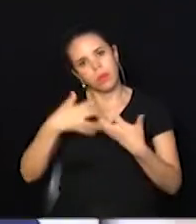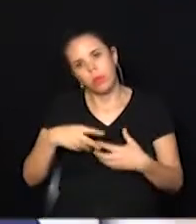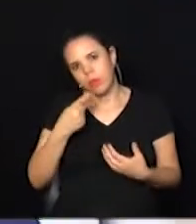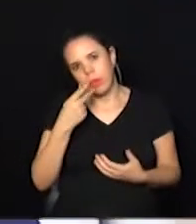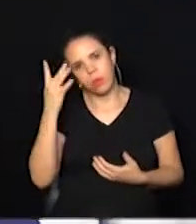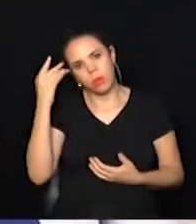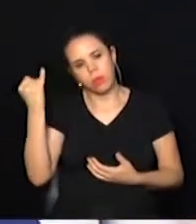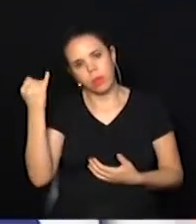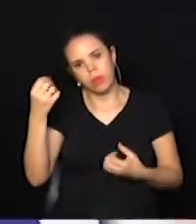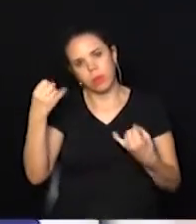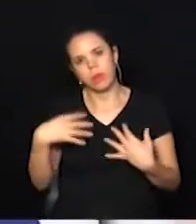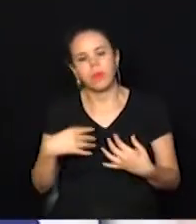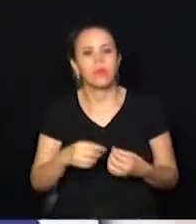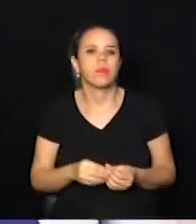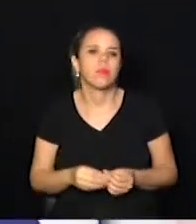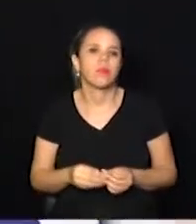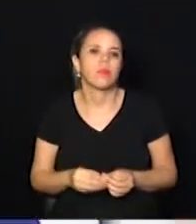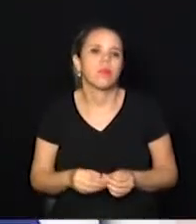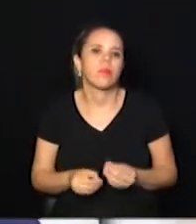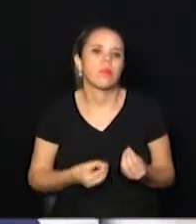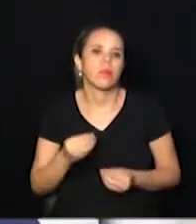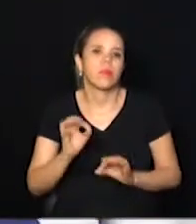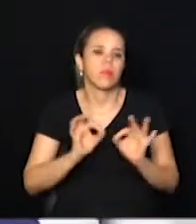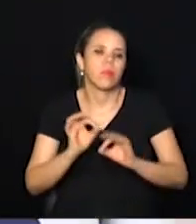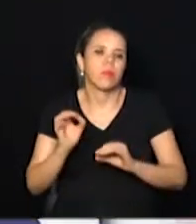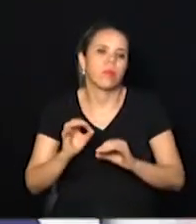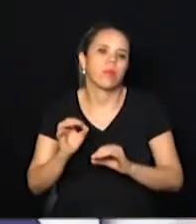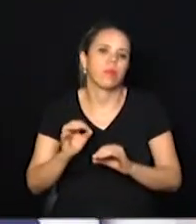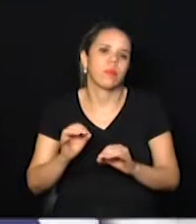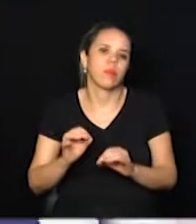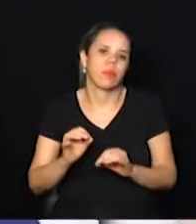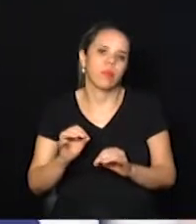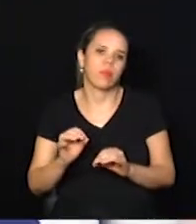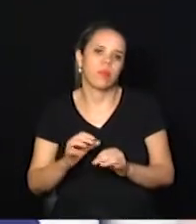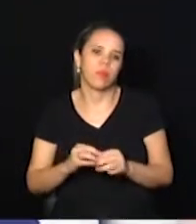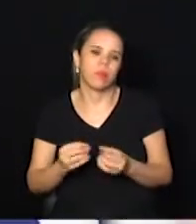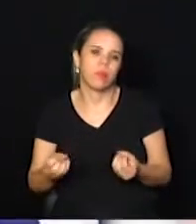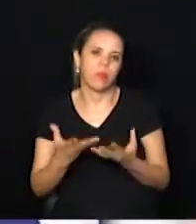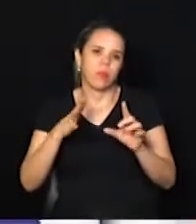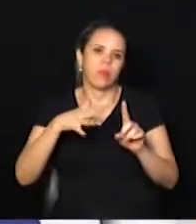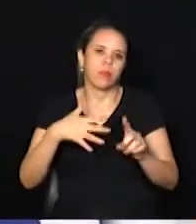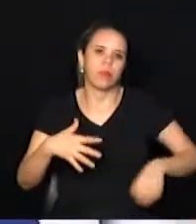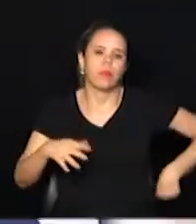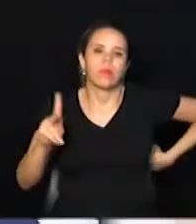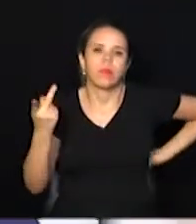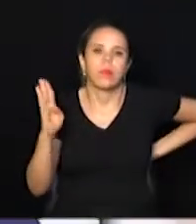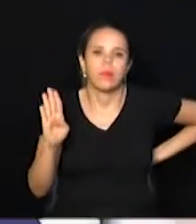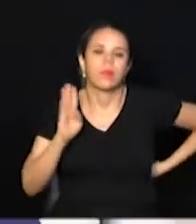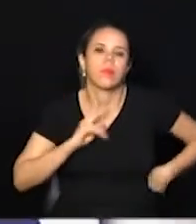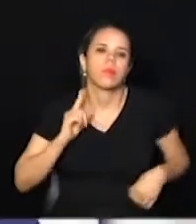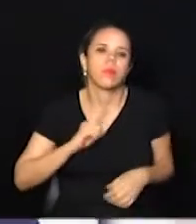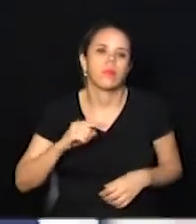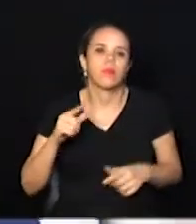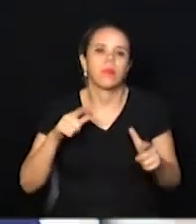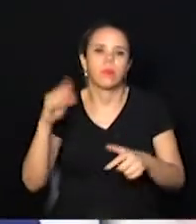acho que era importante relatar como é que a obra do Toninho me influenciou lá em Belo Horizonte, lá em outros lugares do Brasil. Para